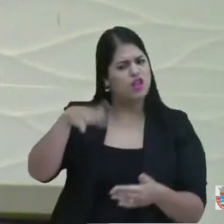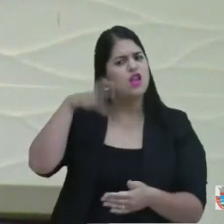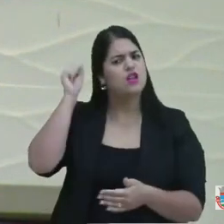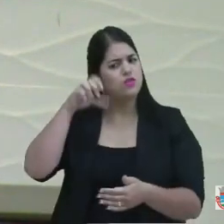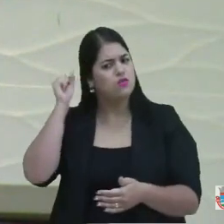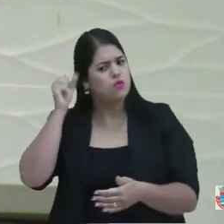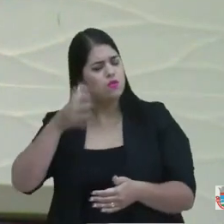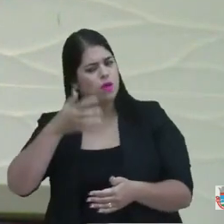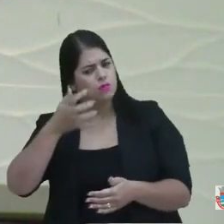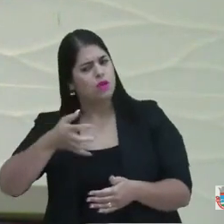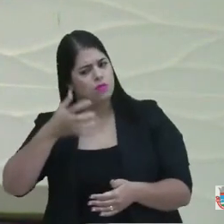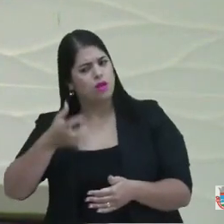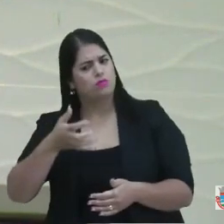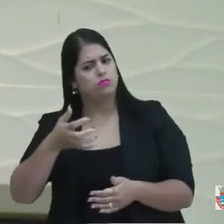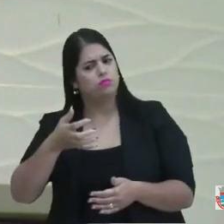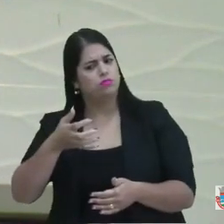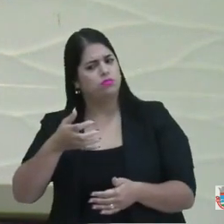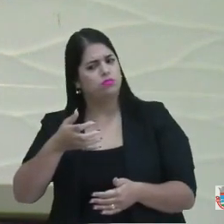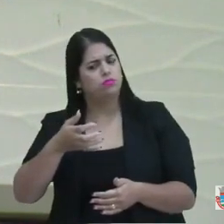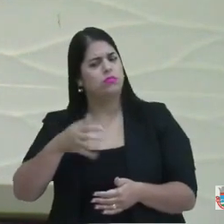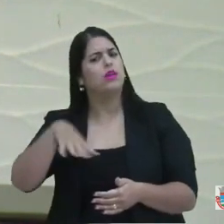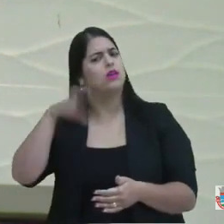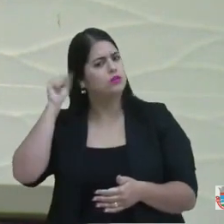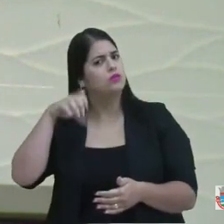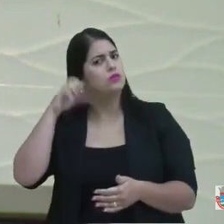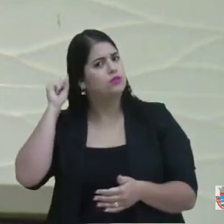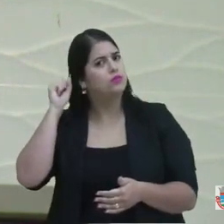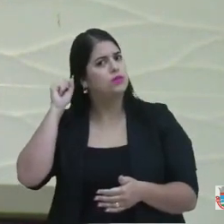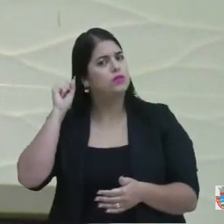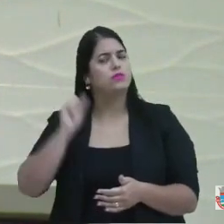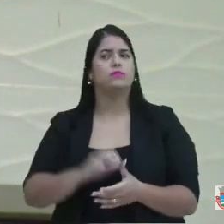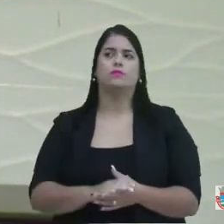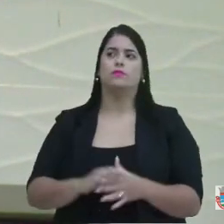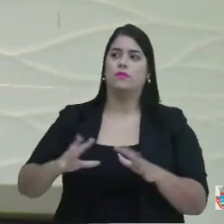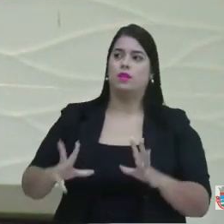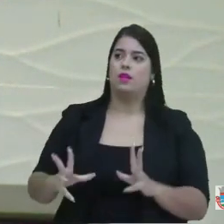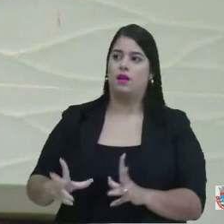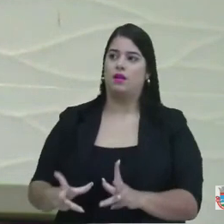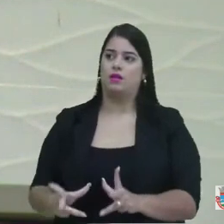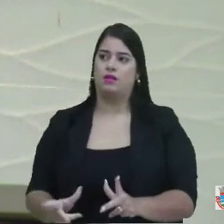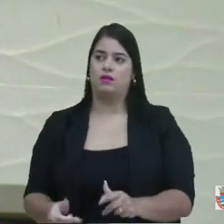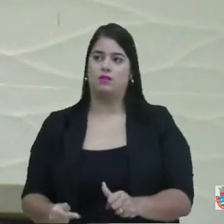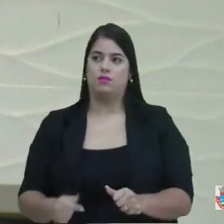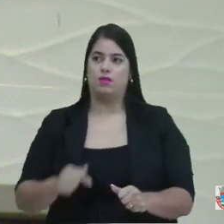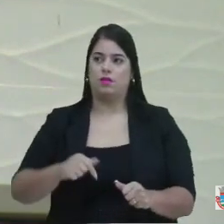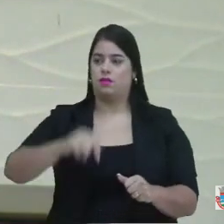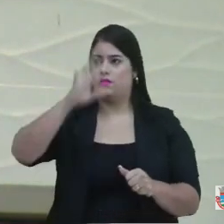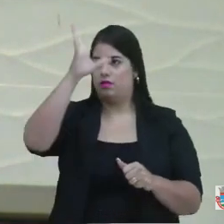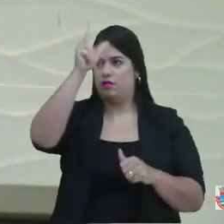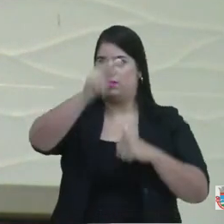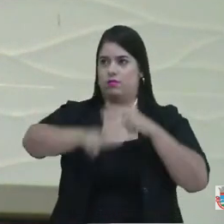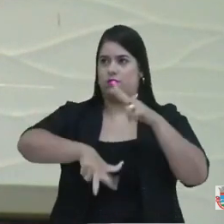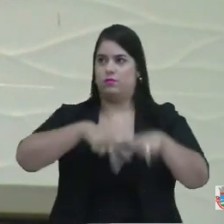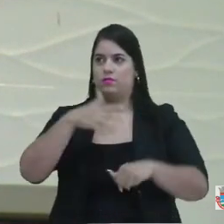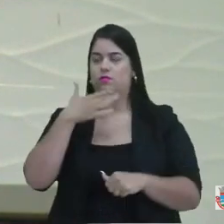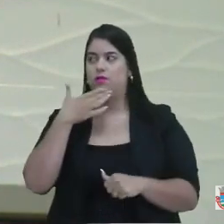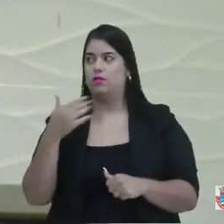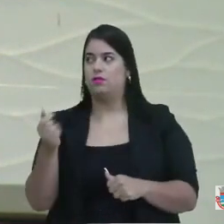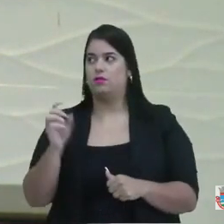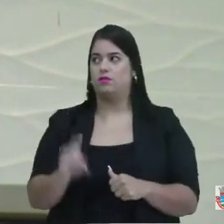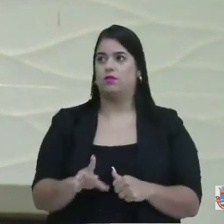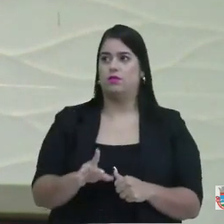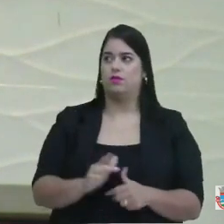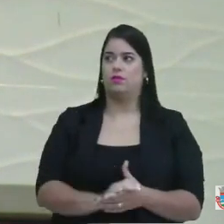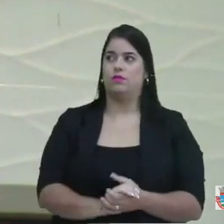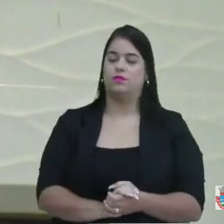aí, caladinho. Aí, a limpeza de São Bento só melhorou quando a ex-prefeita viajou para a